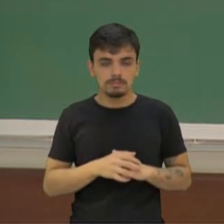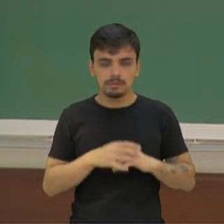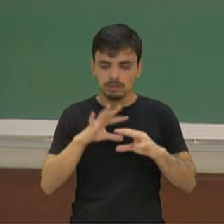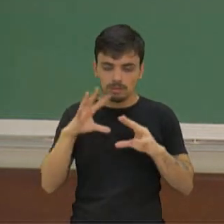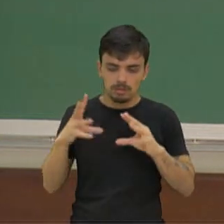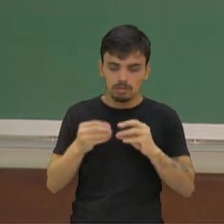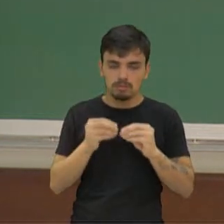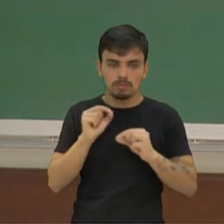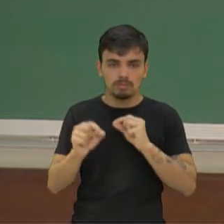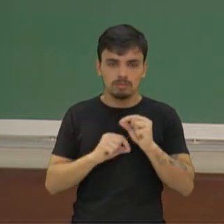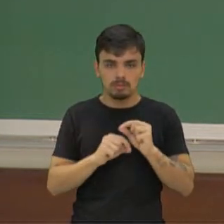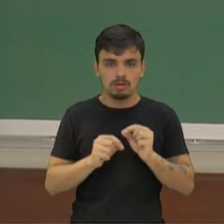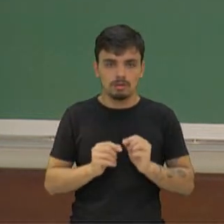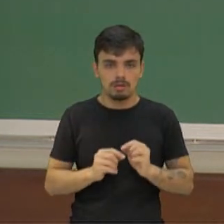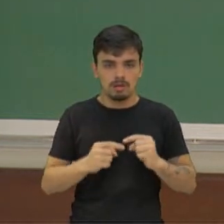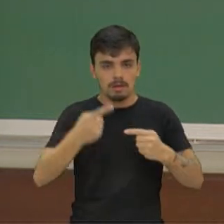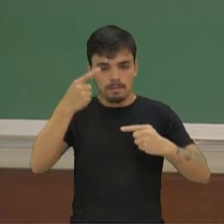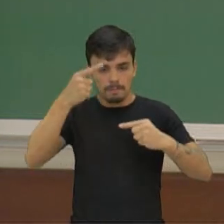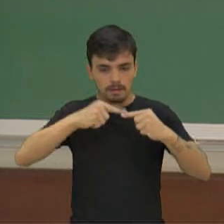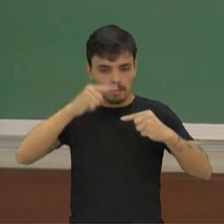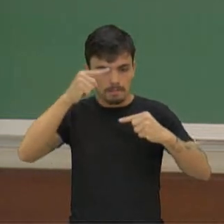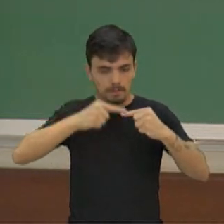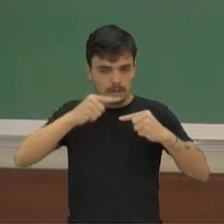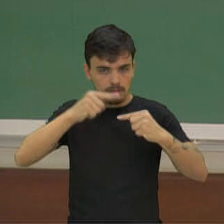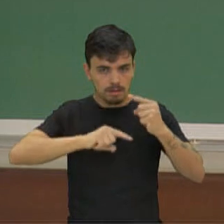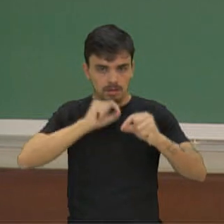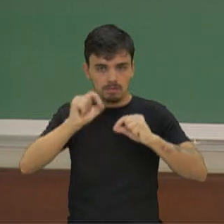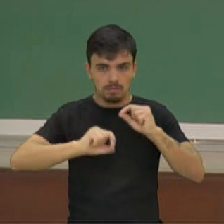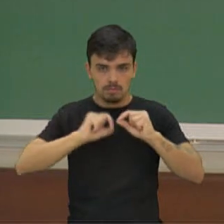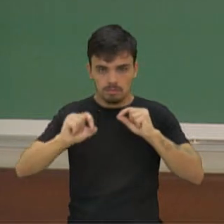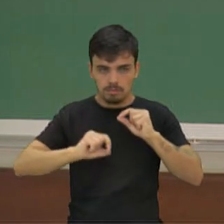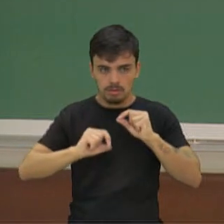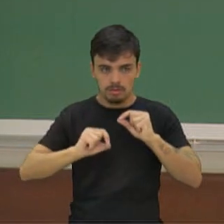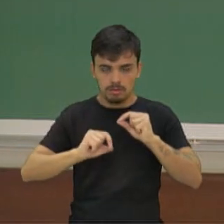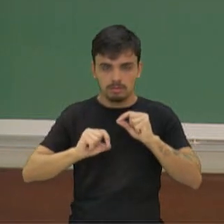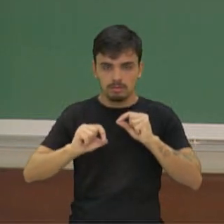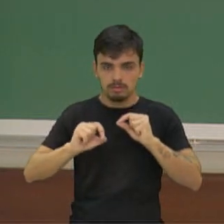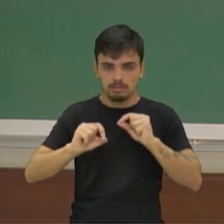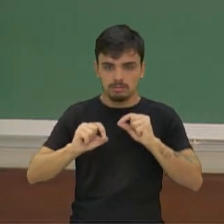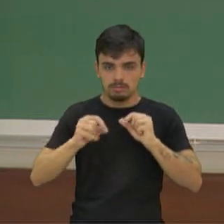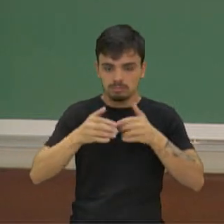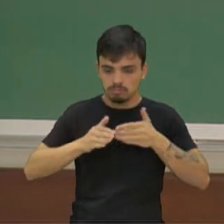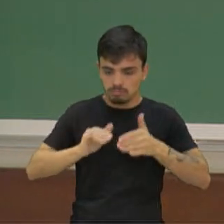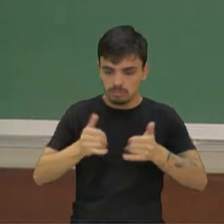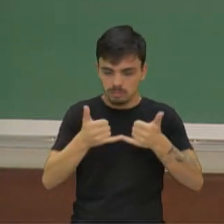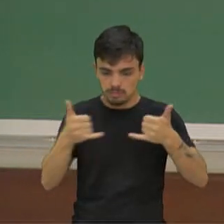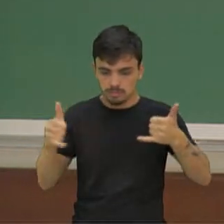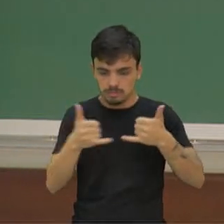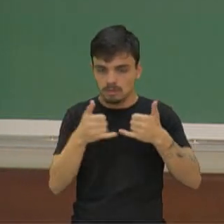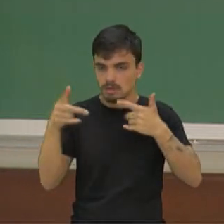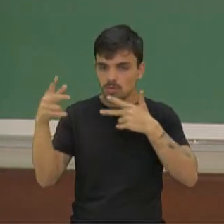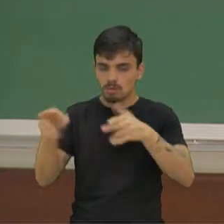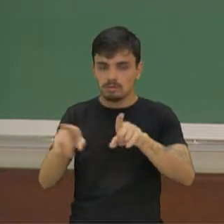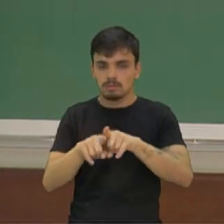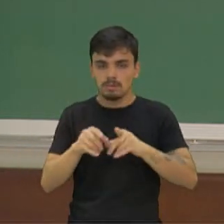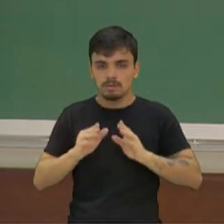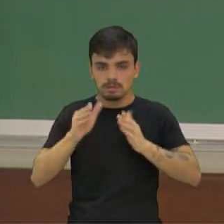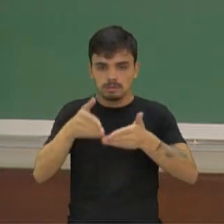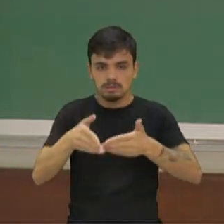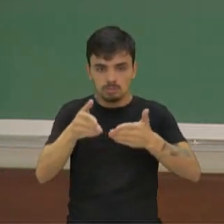Resumindo, o circuito em série, as correntes são iguais, as tensões são divididas entre os elementos do circuito, os